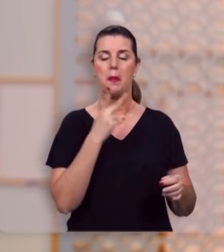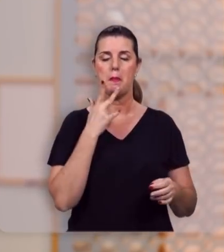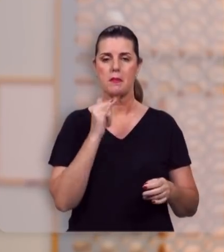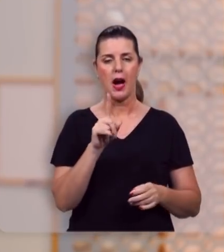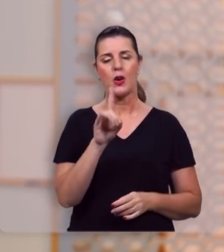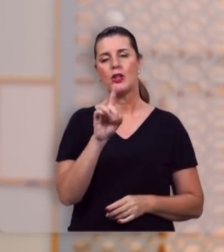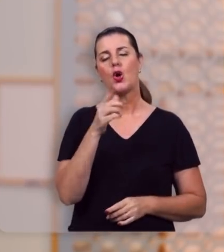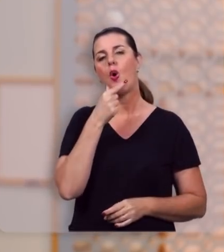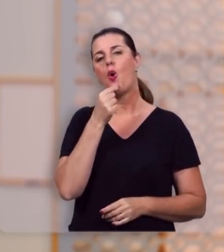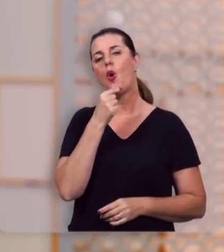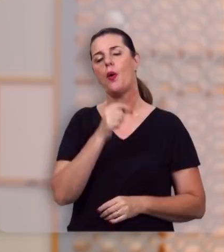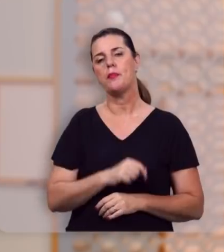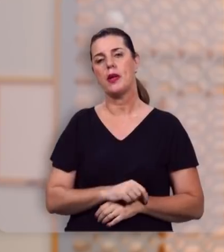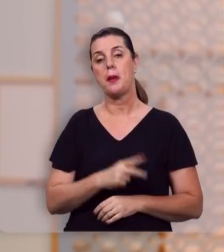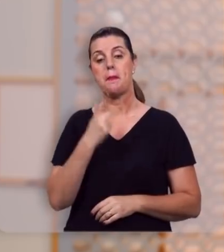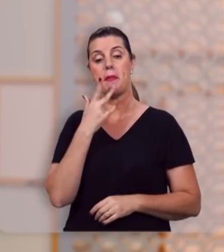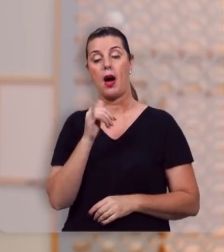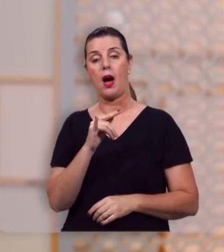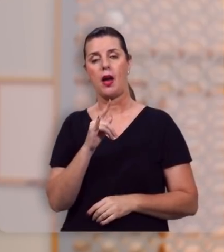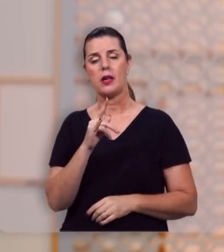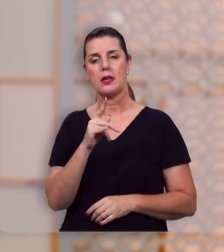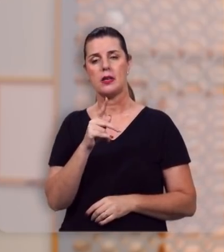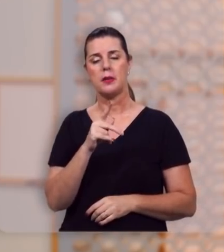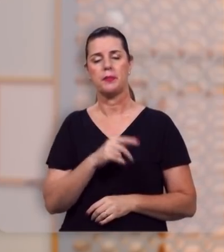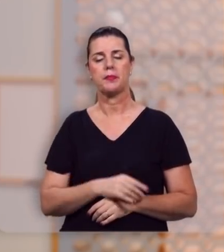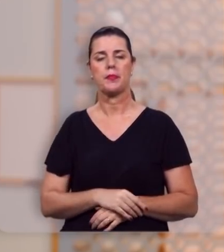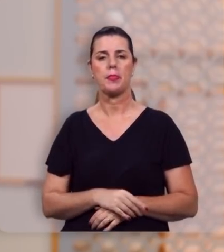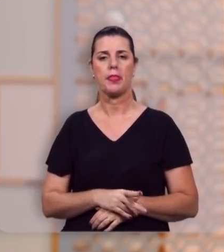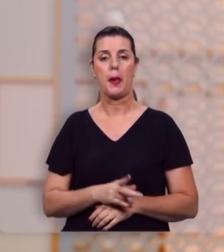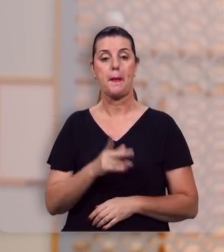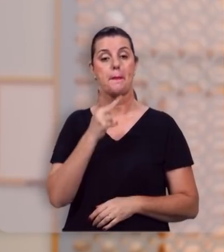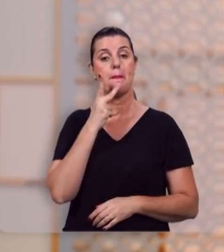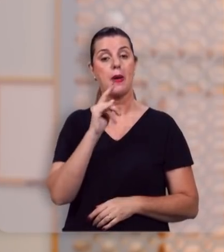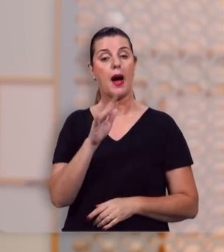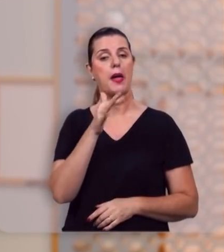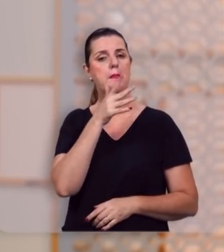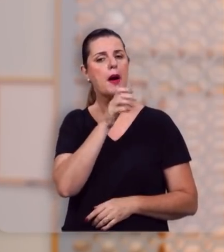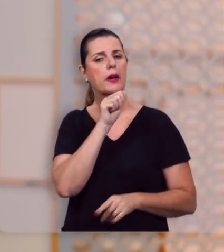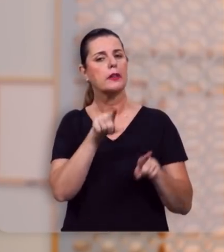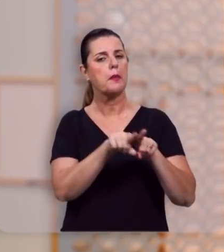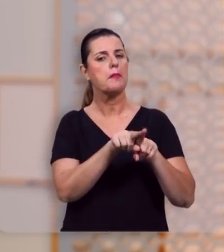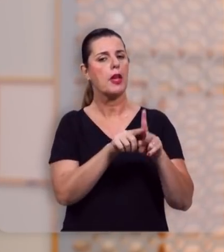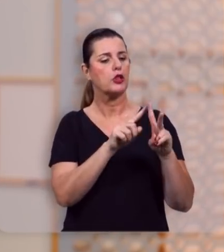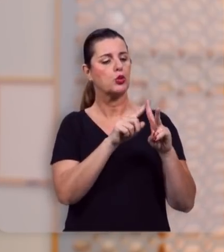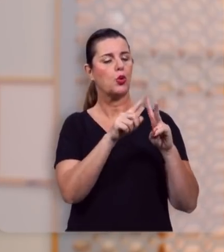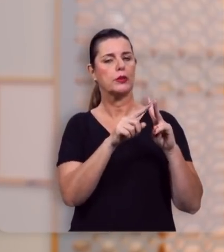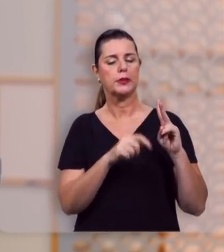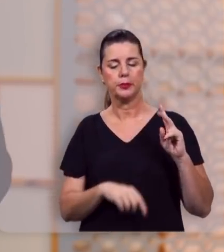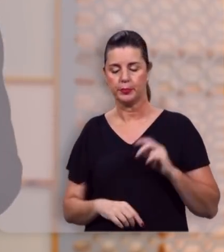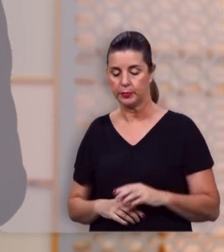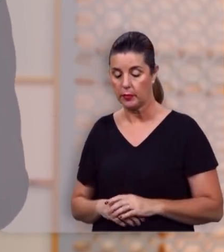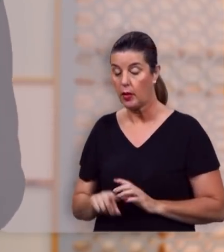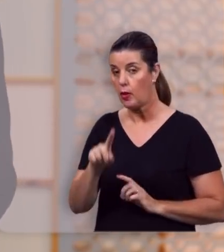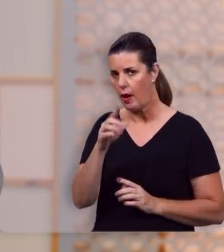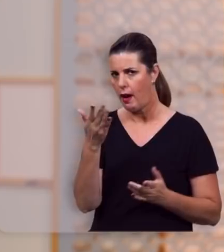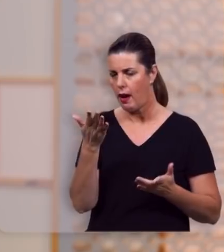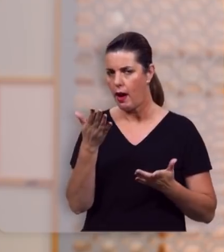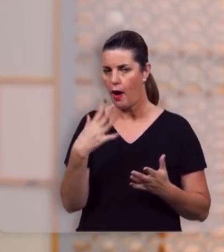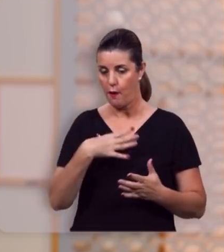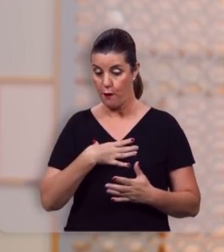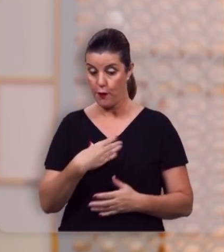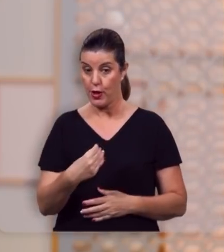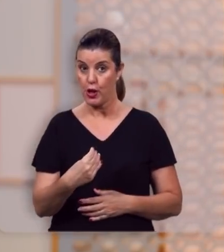já não é só pai, homem, marido. Pais aqui é pai e mãe. Então, cabe